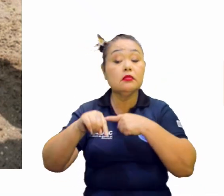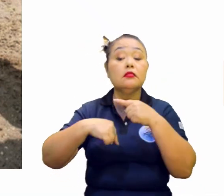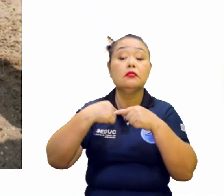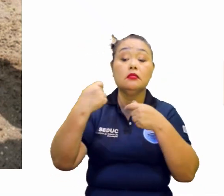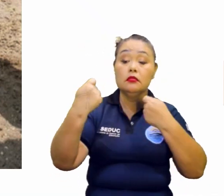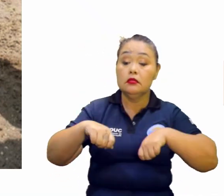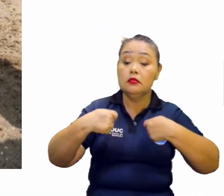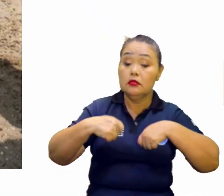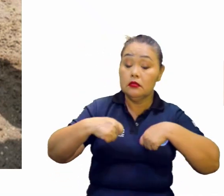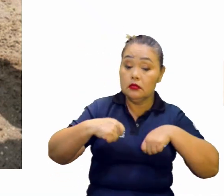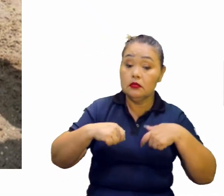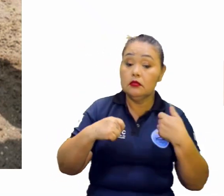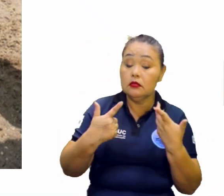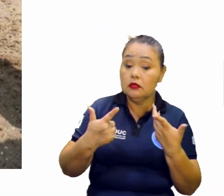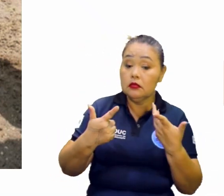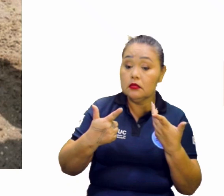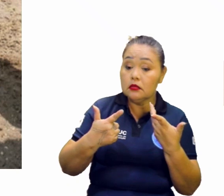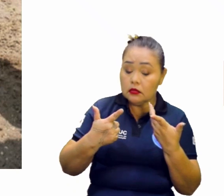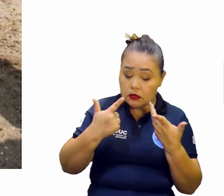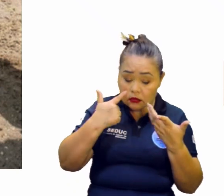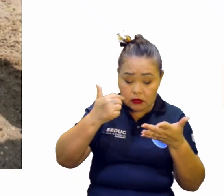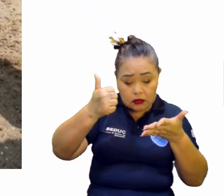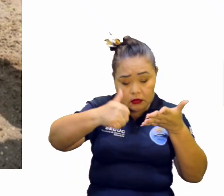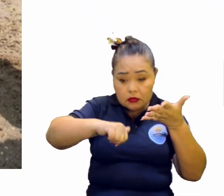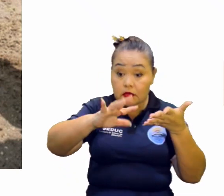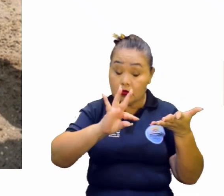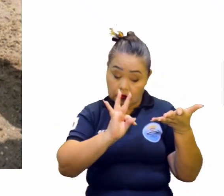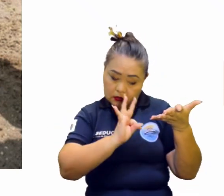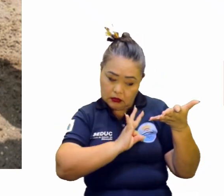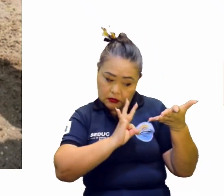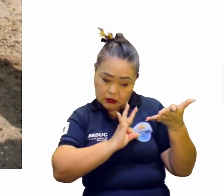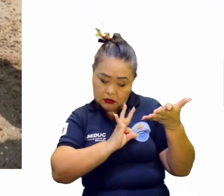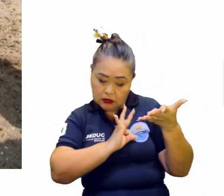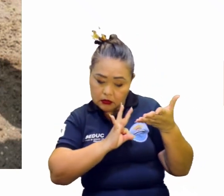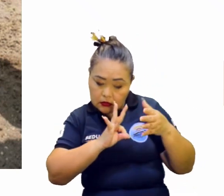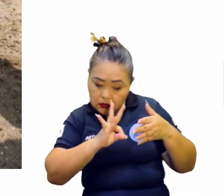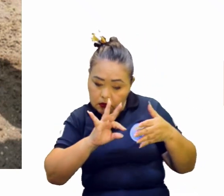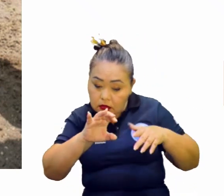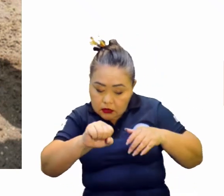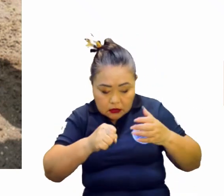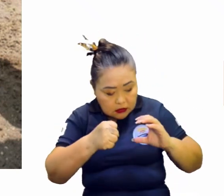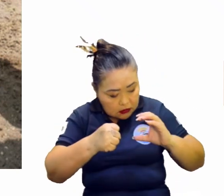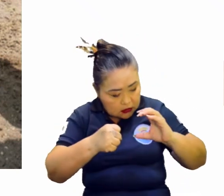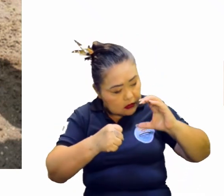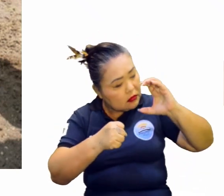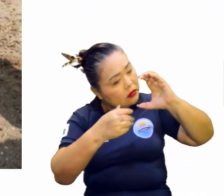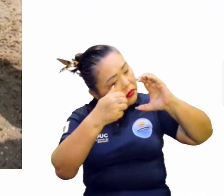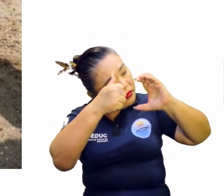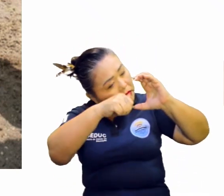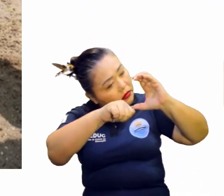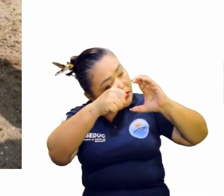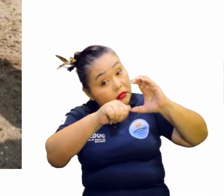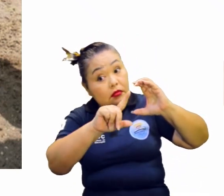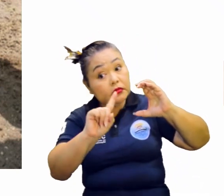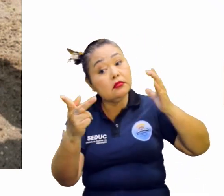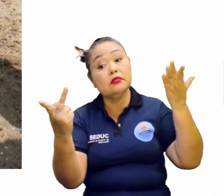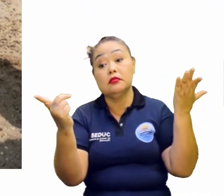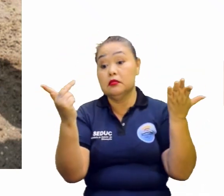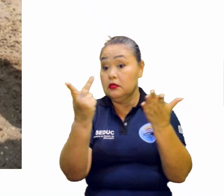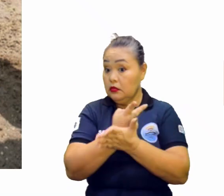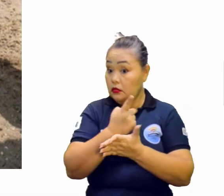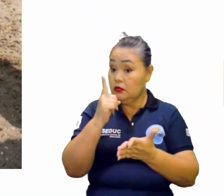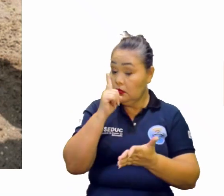que essa análise técnica desse meu solo não venha com erros. Porque se eu, que